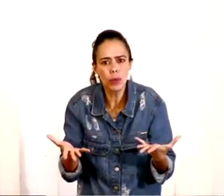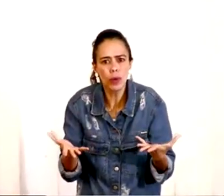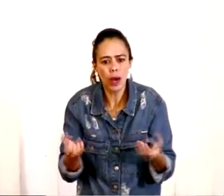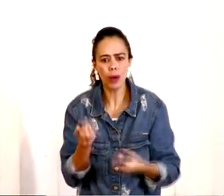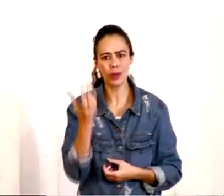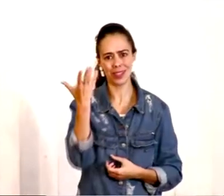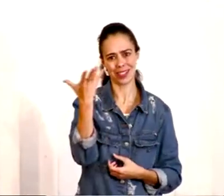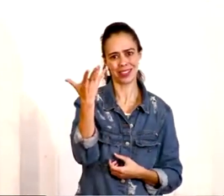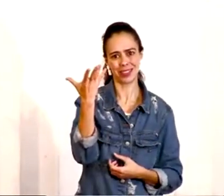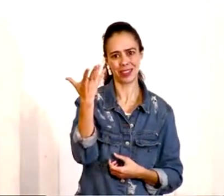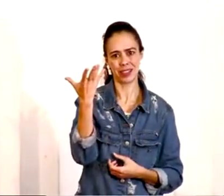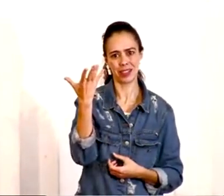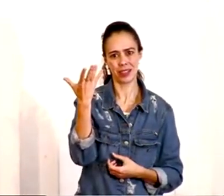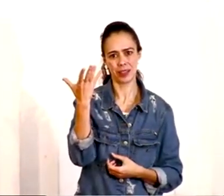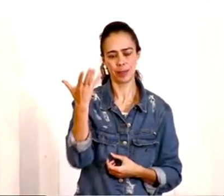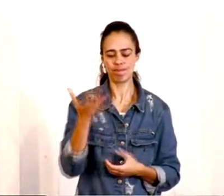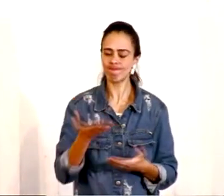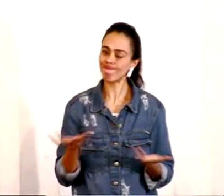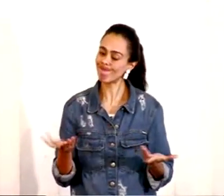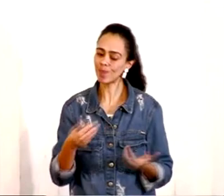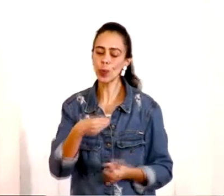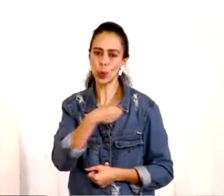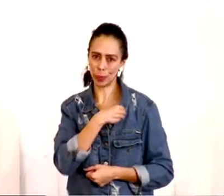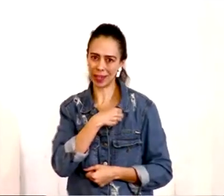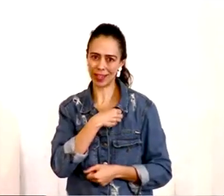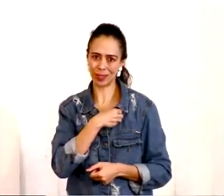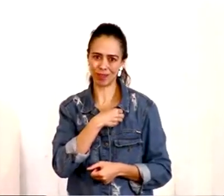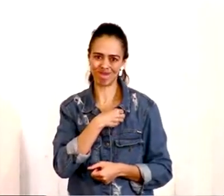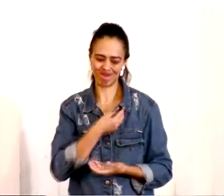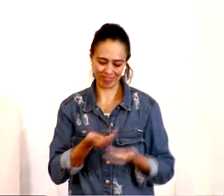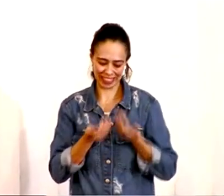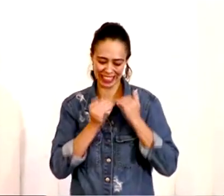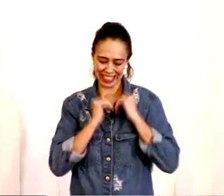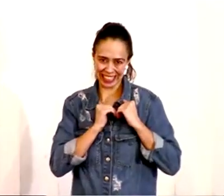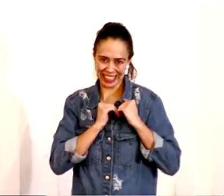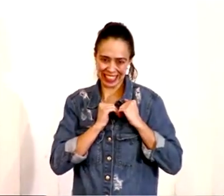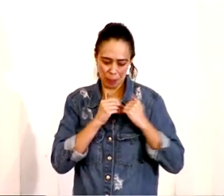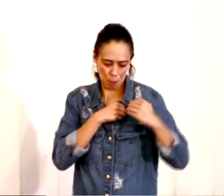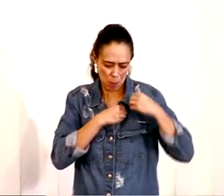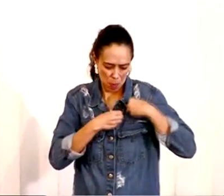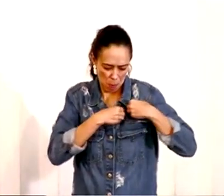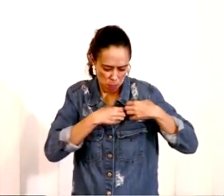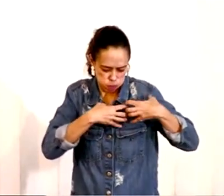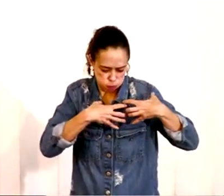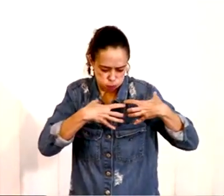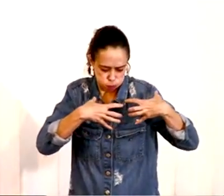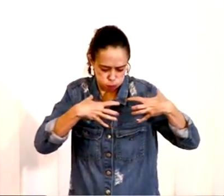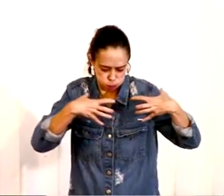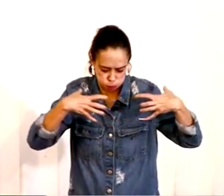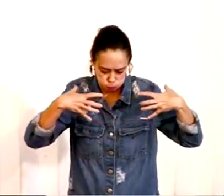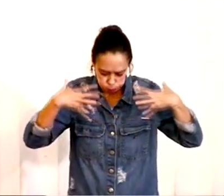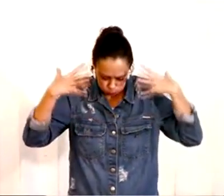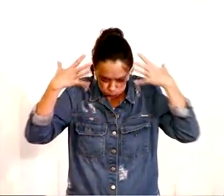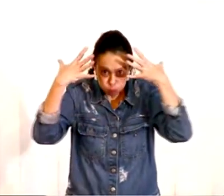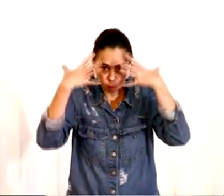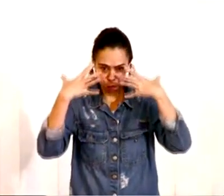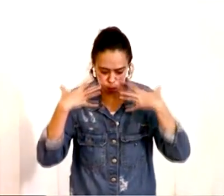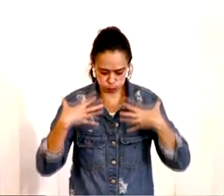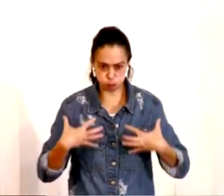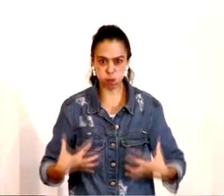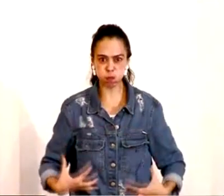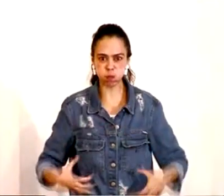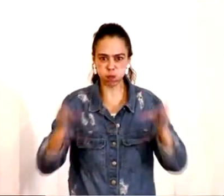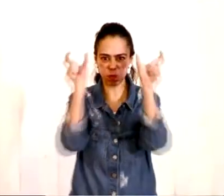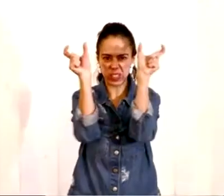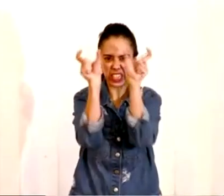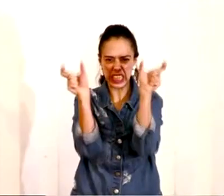em toda a sua estrutura, em toda a sua funcionalidade? Gênesis relata para nós a